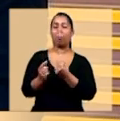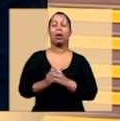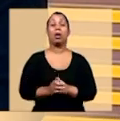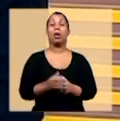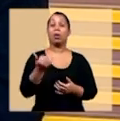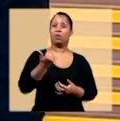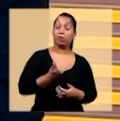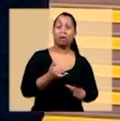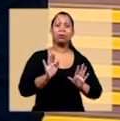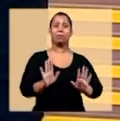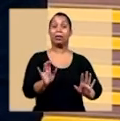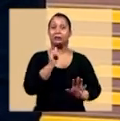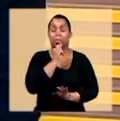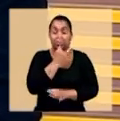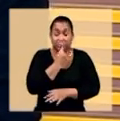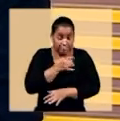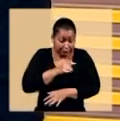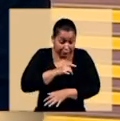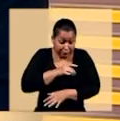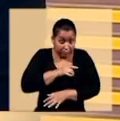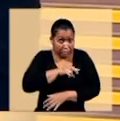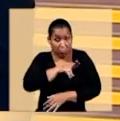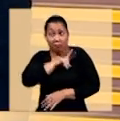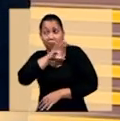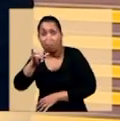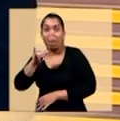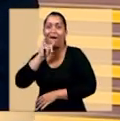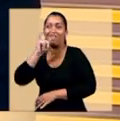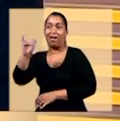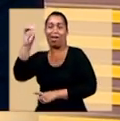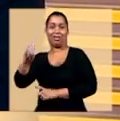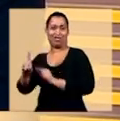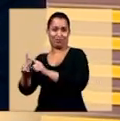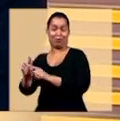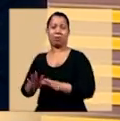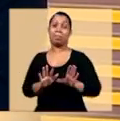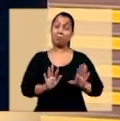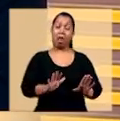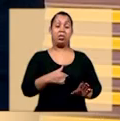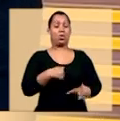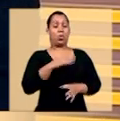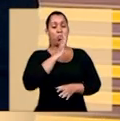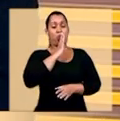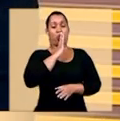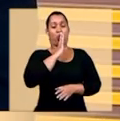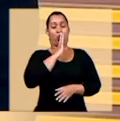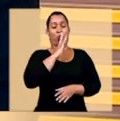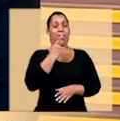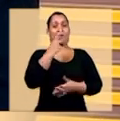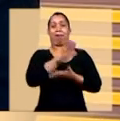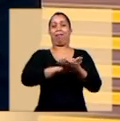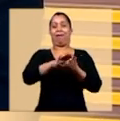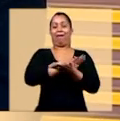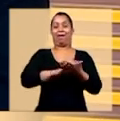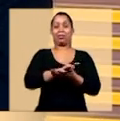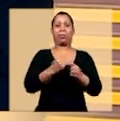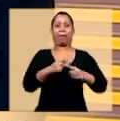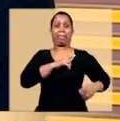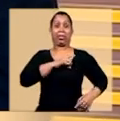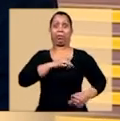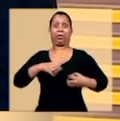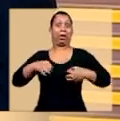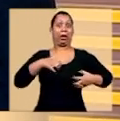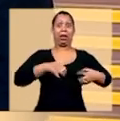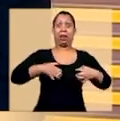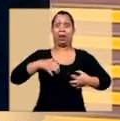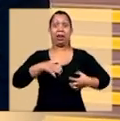na organização falando disso, mas morrendo de medo de que eu levasse para a diretoria, por exemplo. Então, tinha que ficar em sigilo absoluto, porque tinha medo